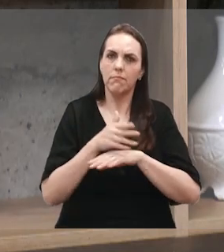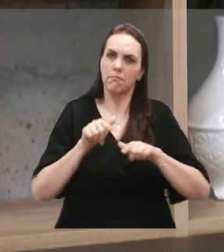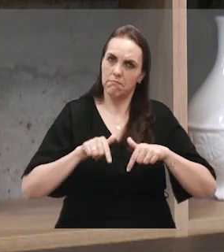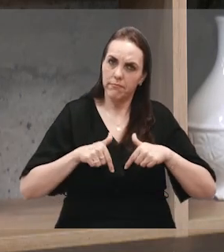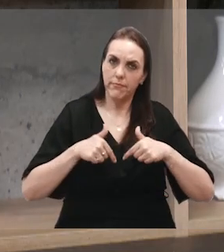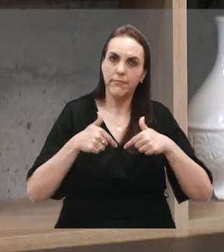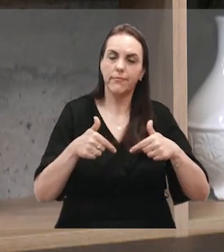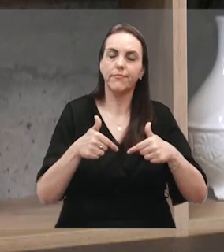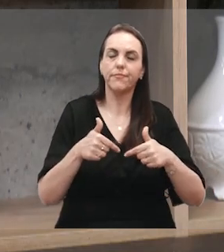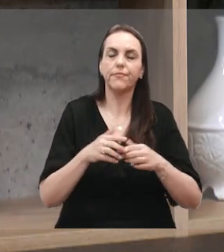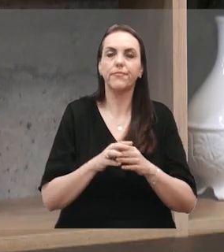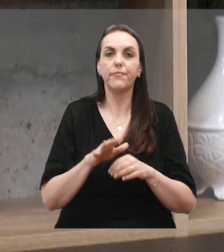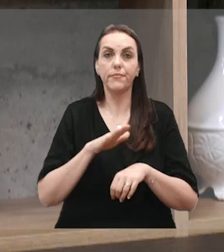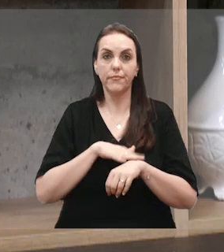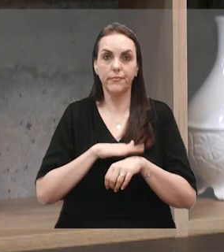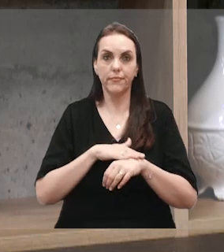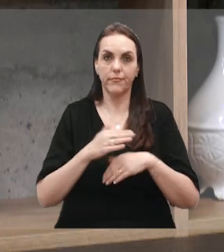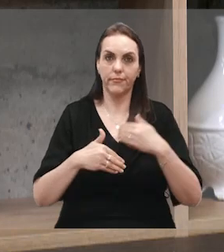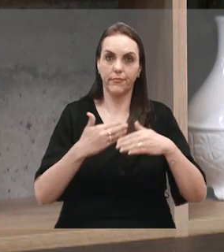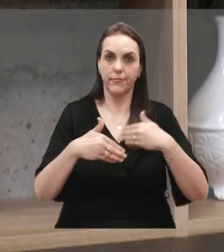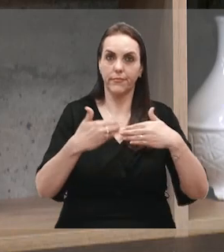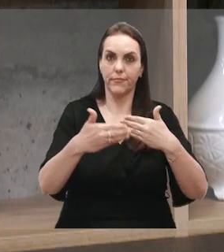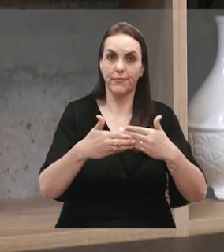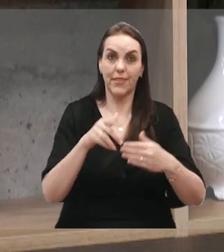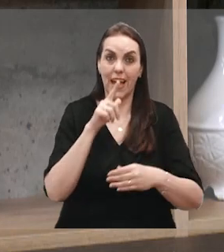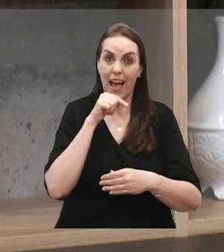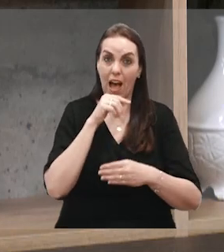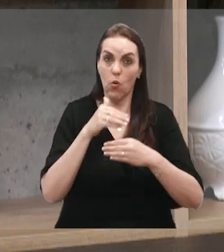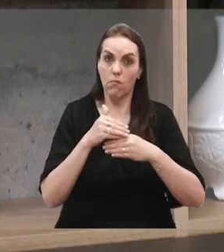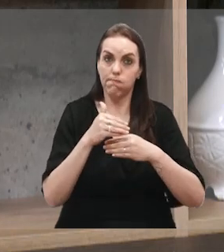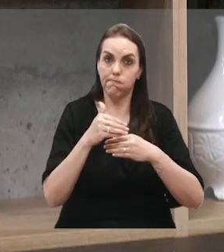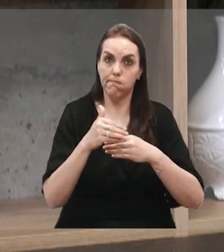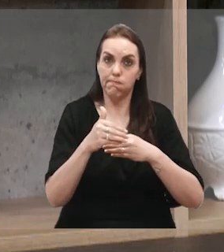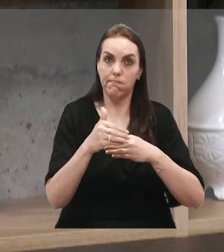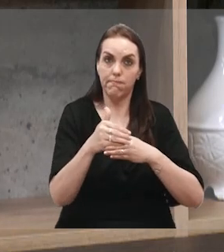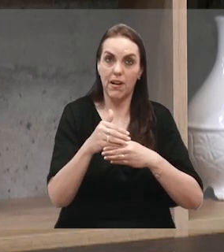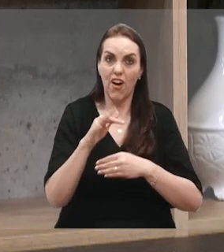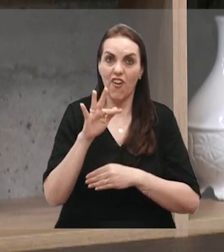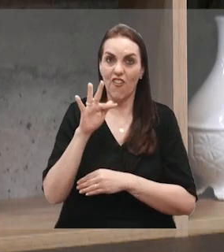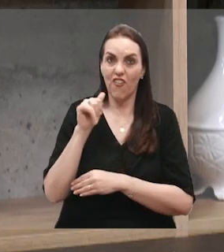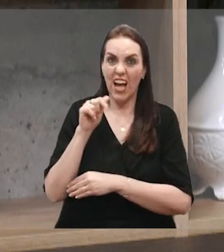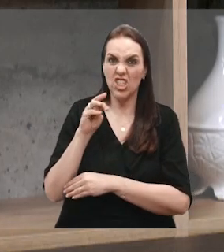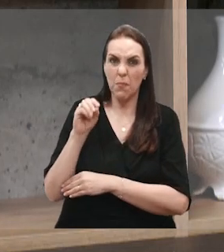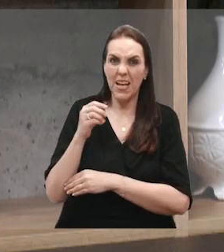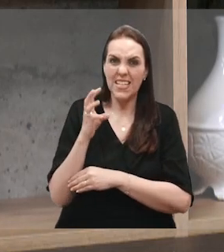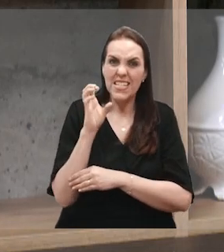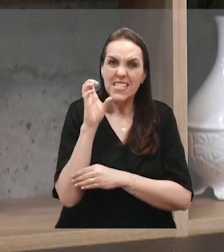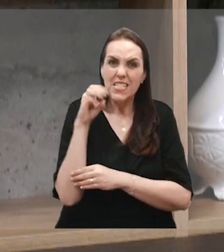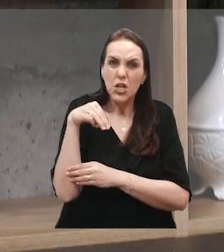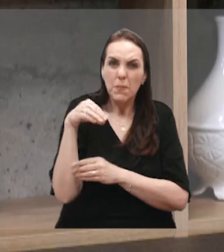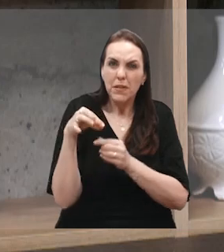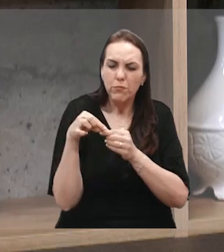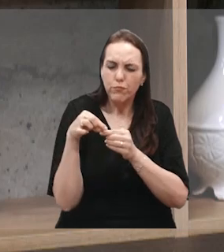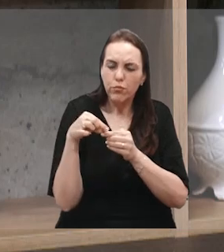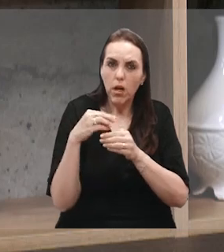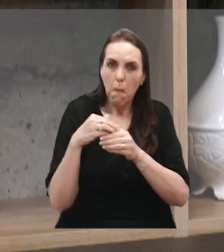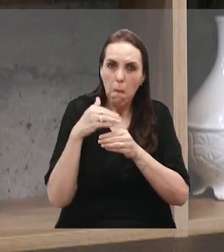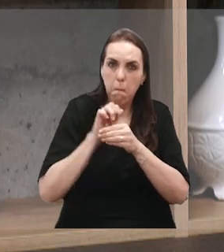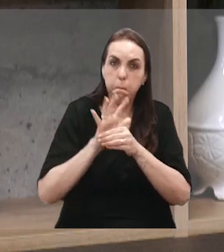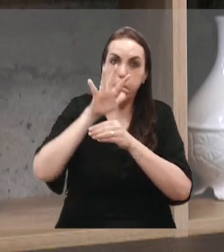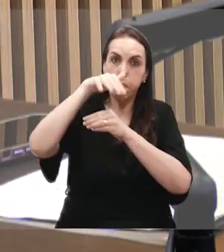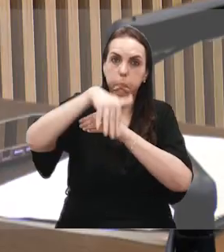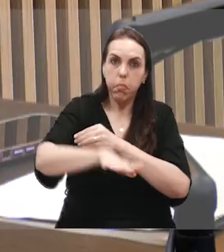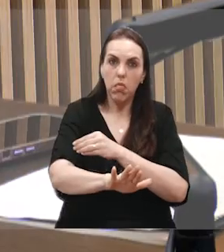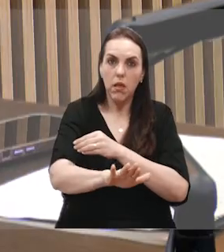quando avançava o nível de água no Fátima e chegou num ponto que foi por questão de centímetros para não transbordar.